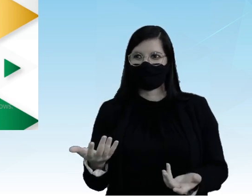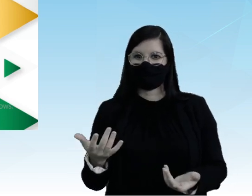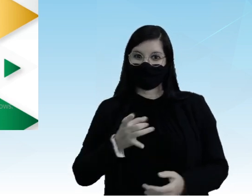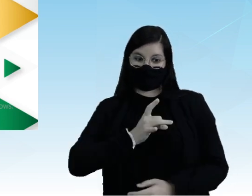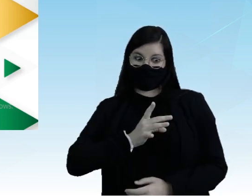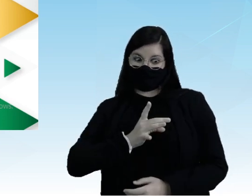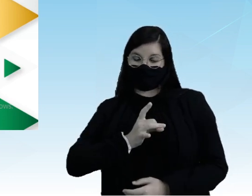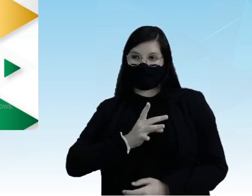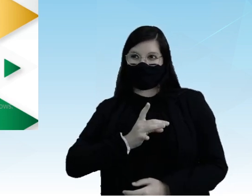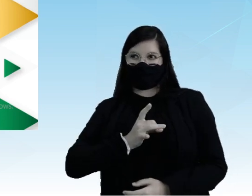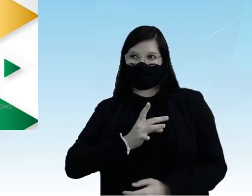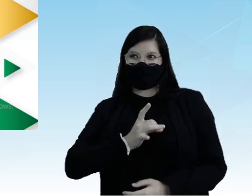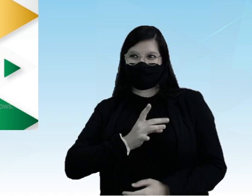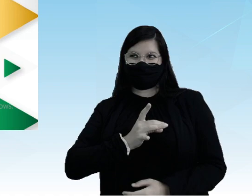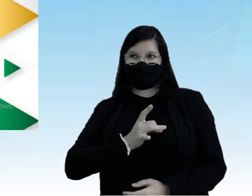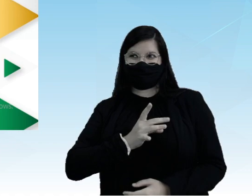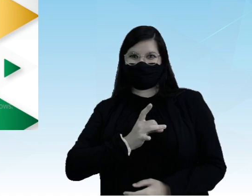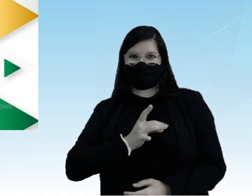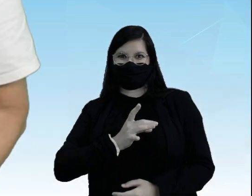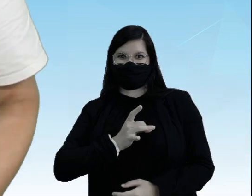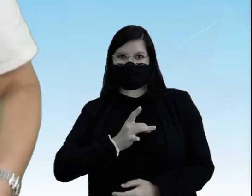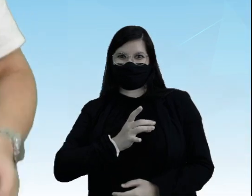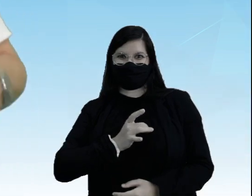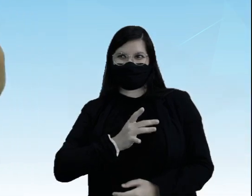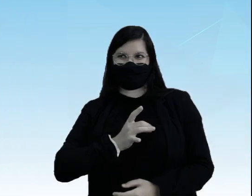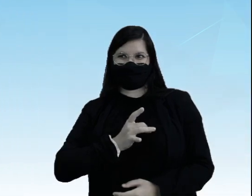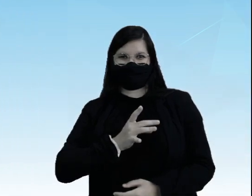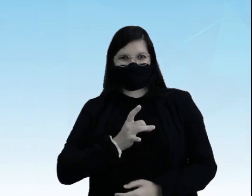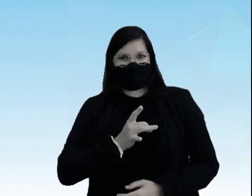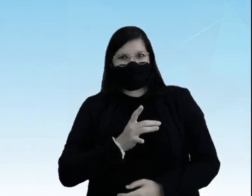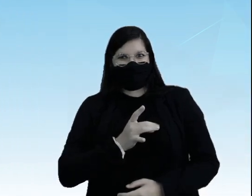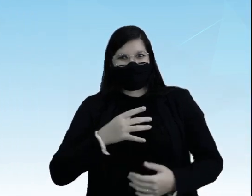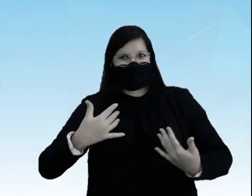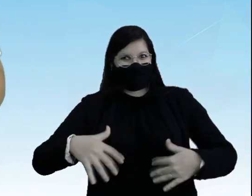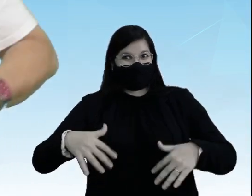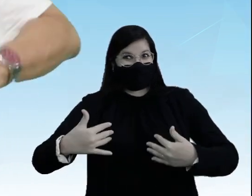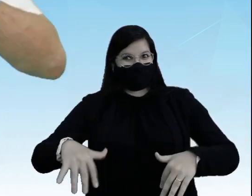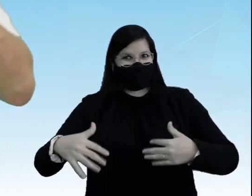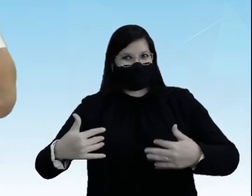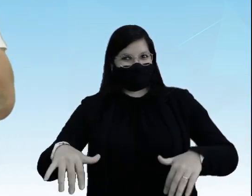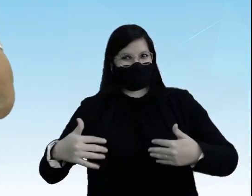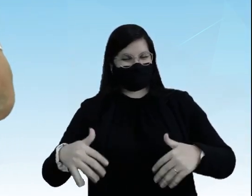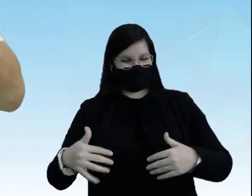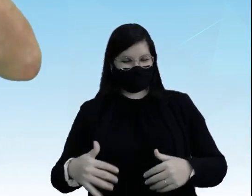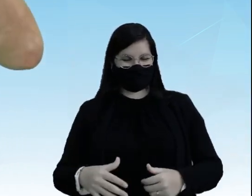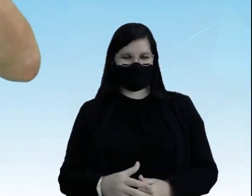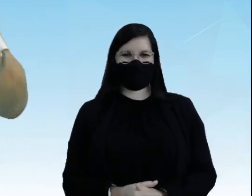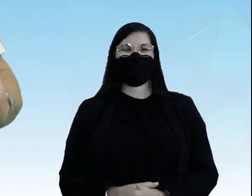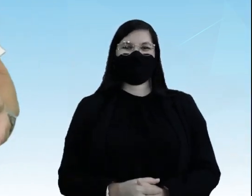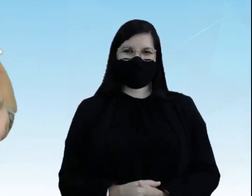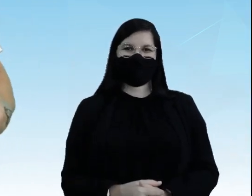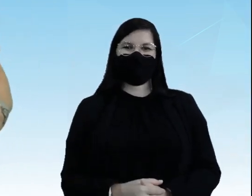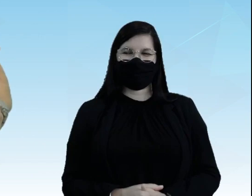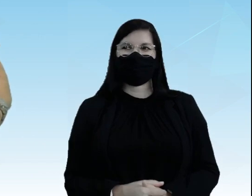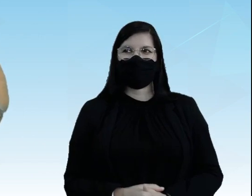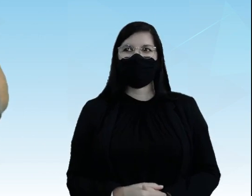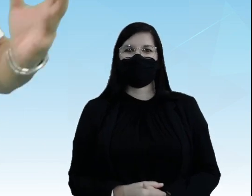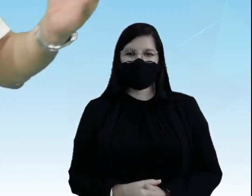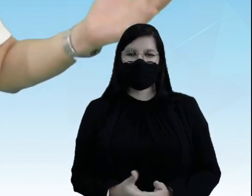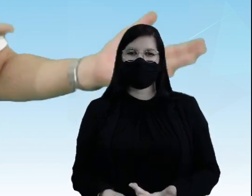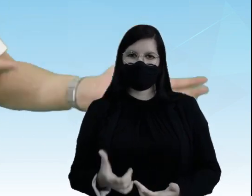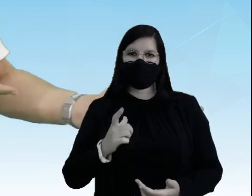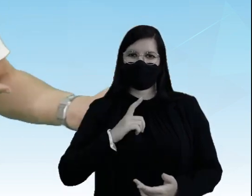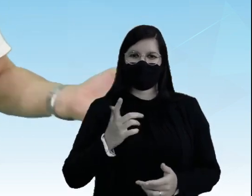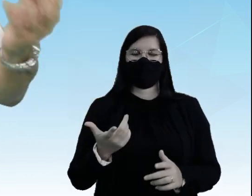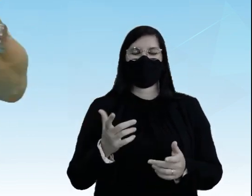do medo? Olha o coração batendo. O medo. Então vejam só, essa questão o gesto, no